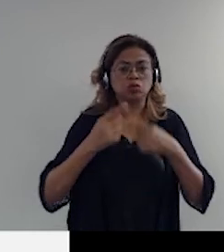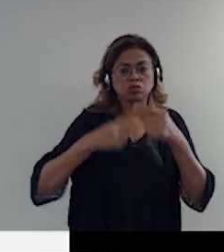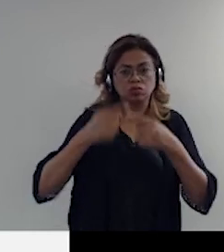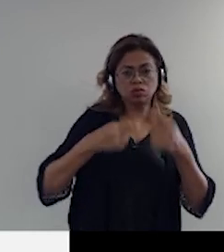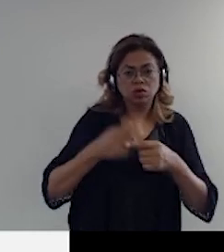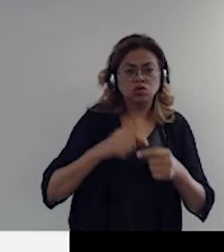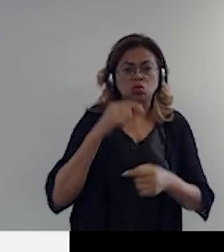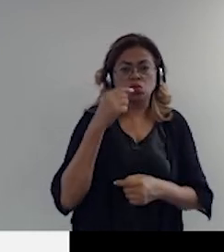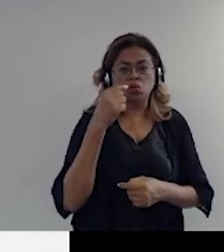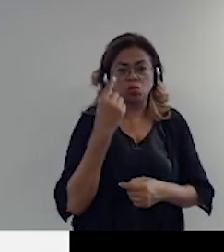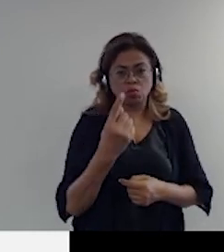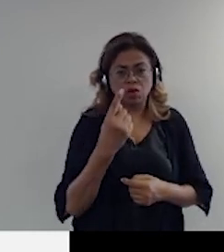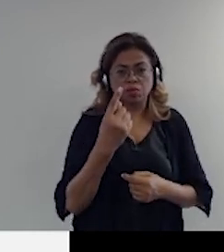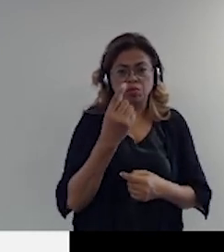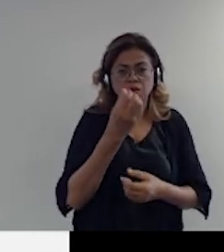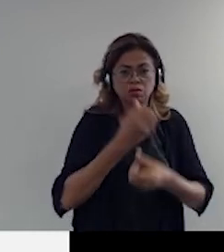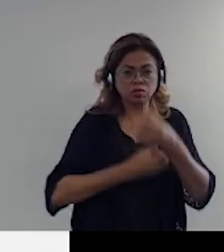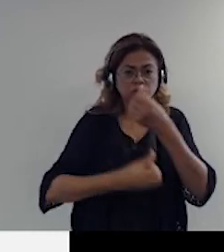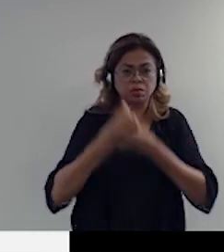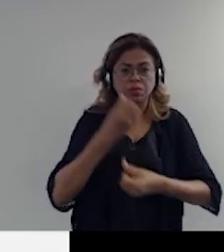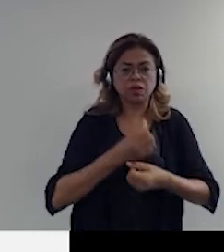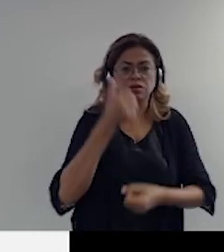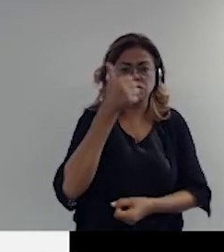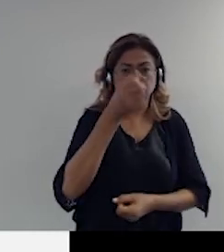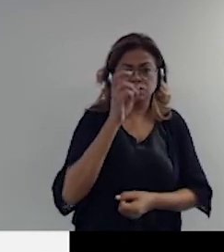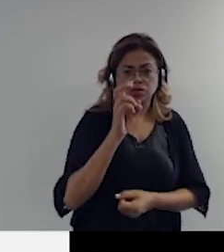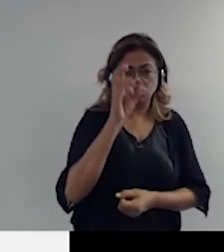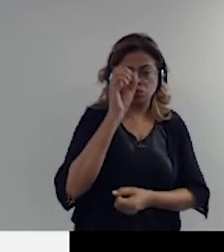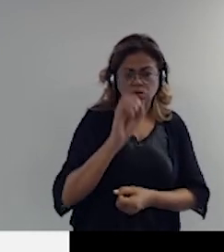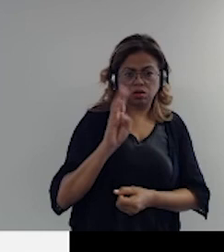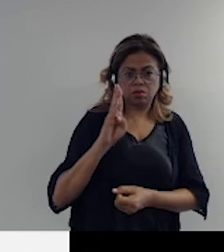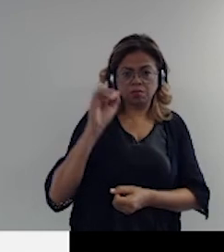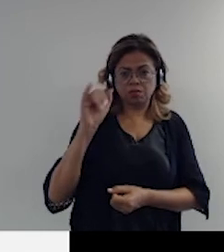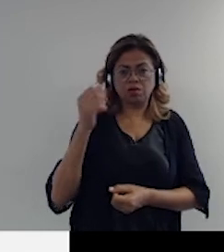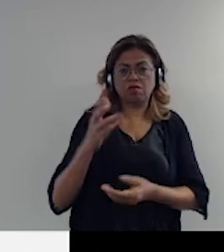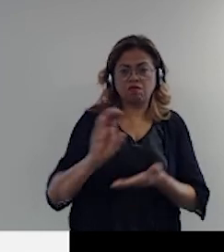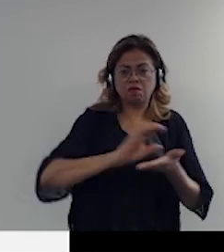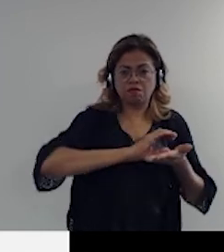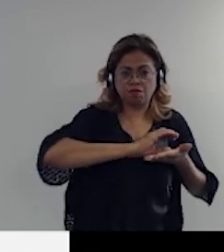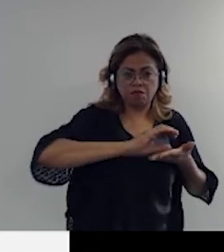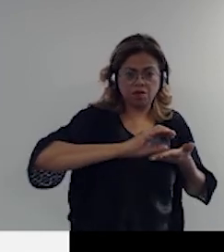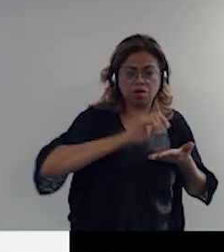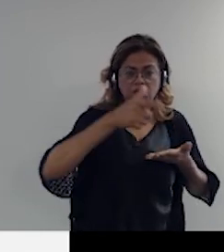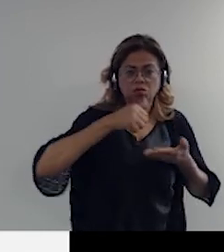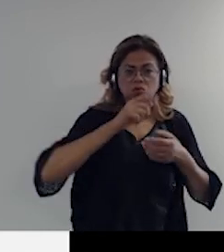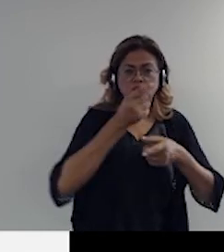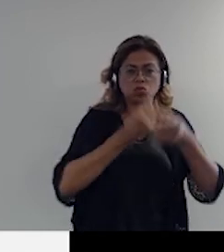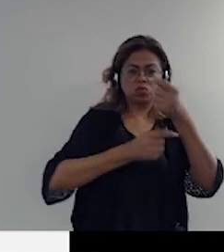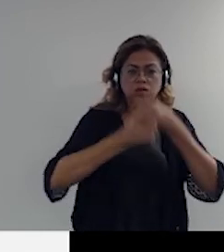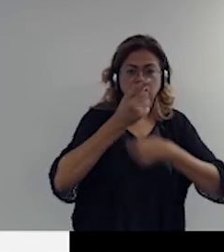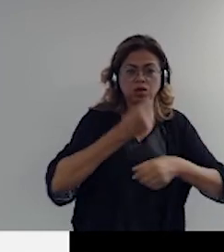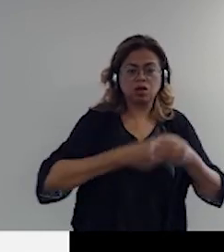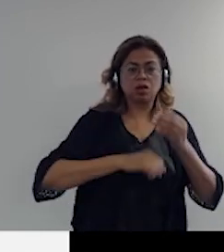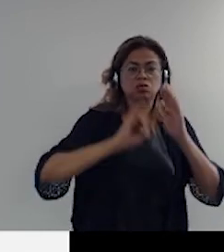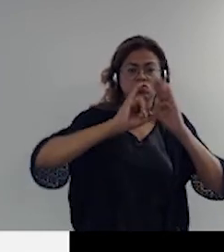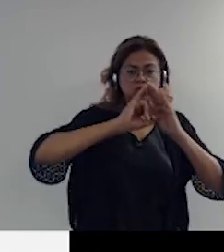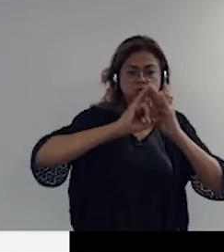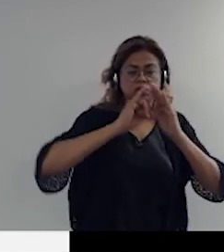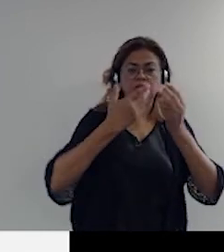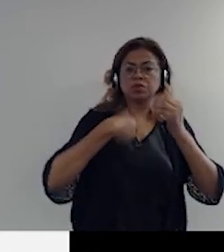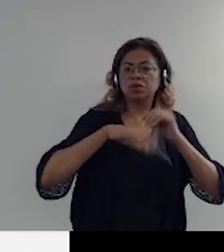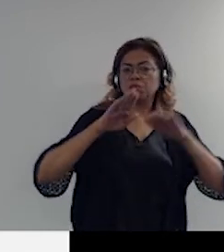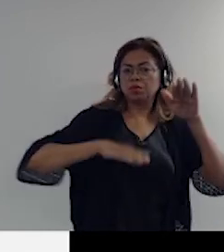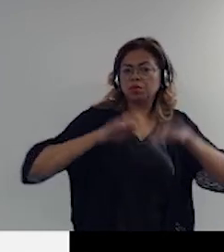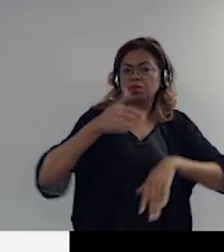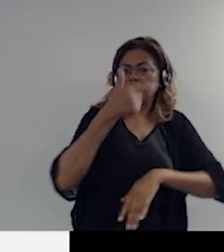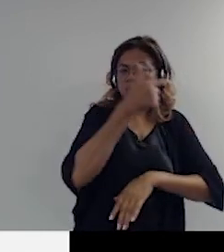primeiro semestre, 150 bi vieram do mercado de capitais, o que é um número muito significativo. Mais de